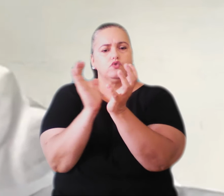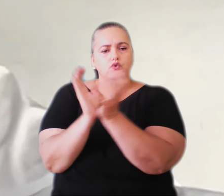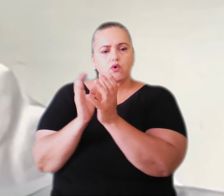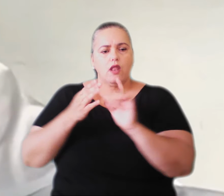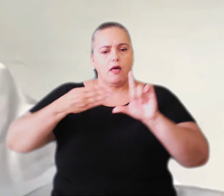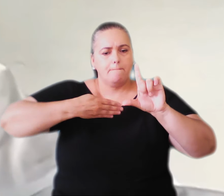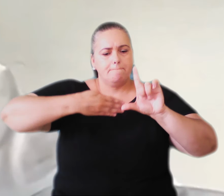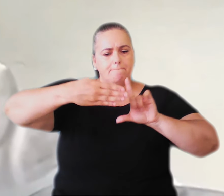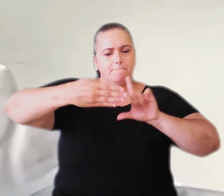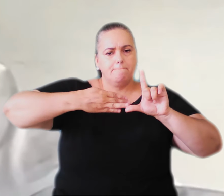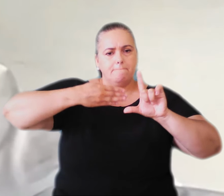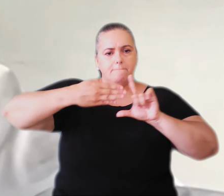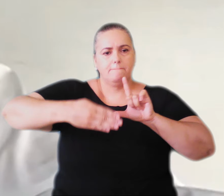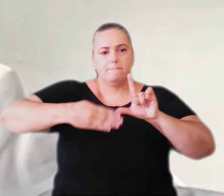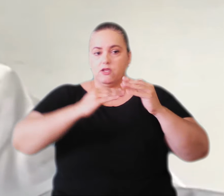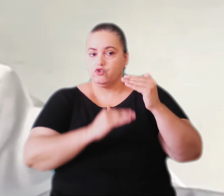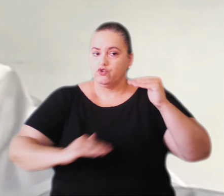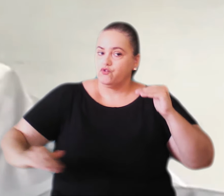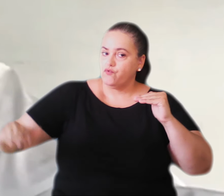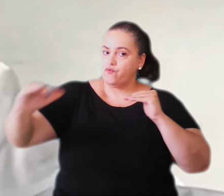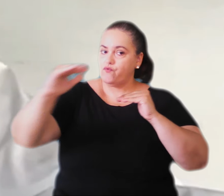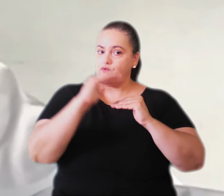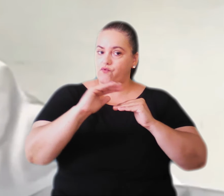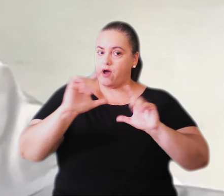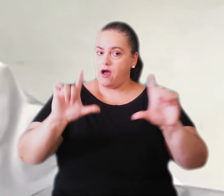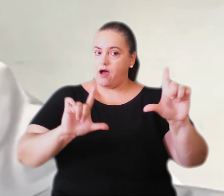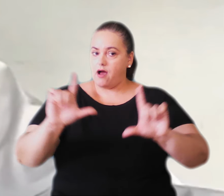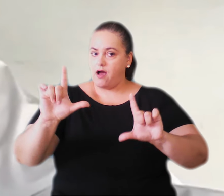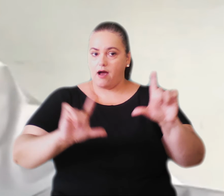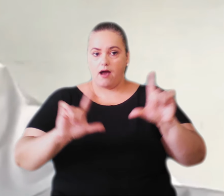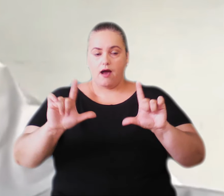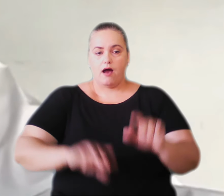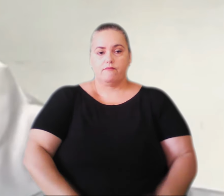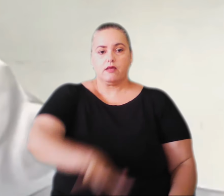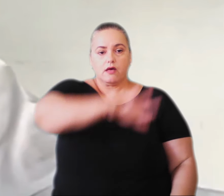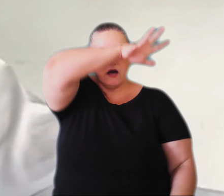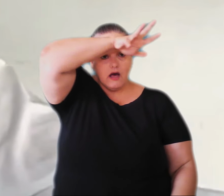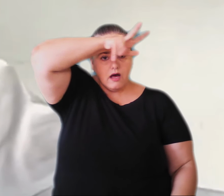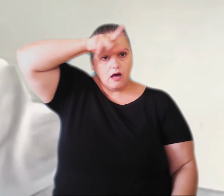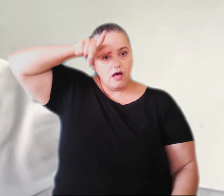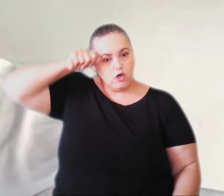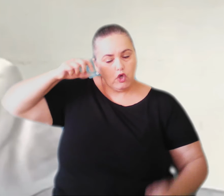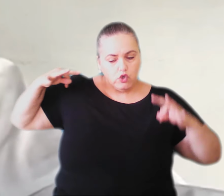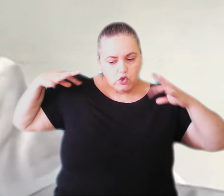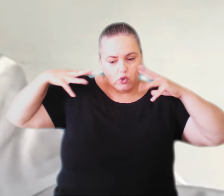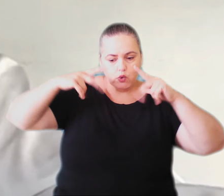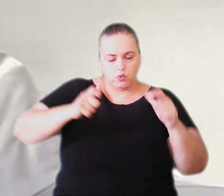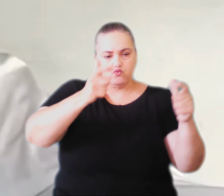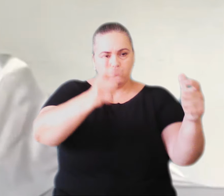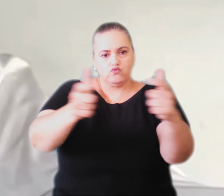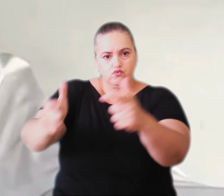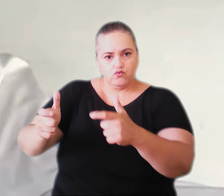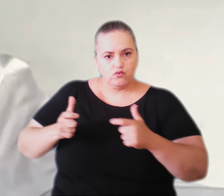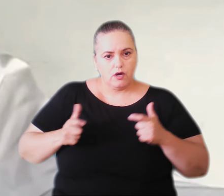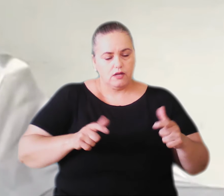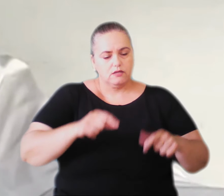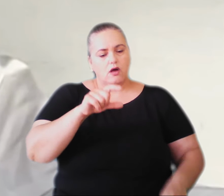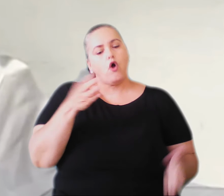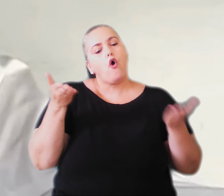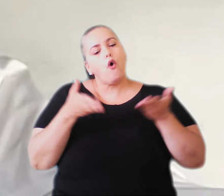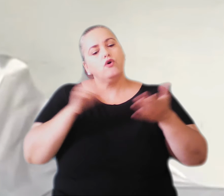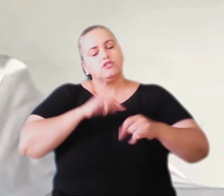de alta performance aí, que pega Manaus, pega em todos os lugares. Né? Hoje nós temos a internet que